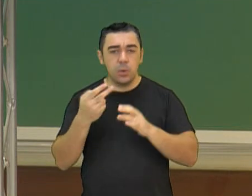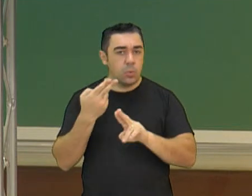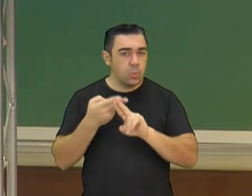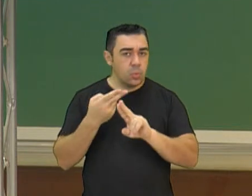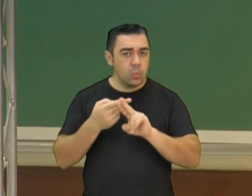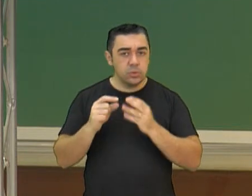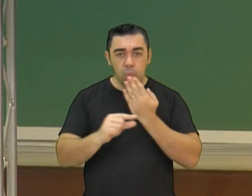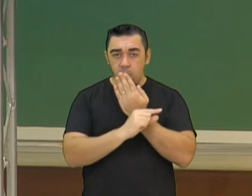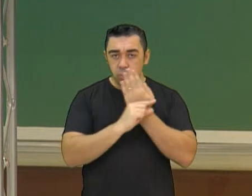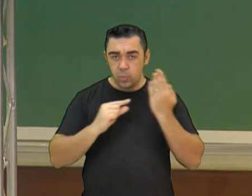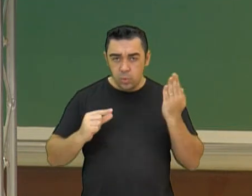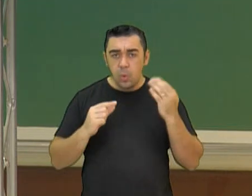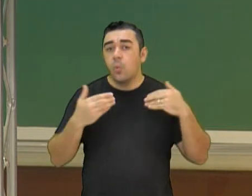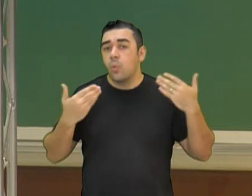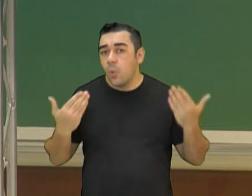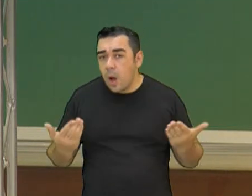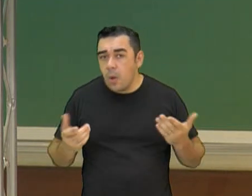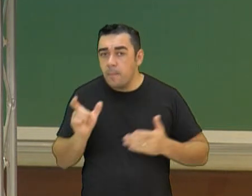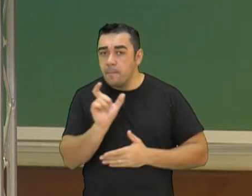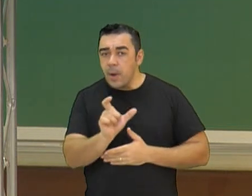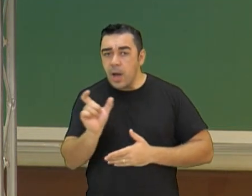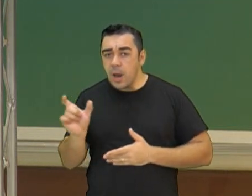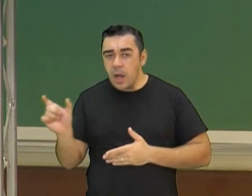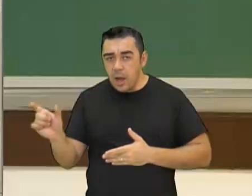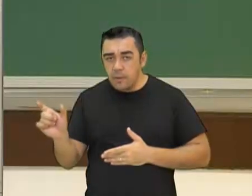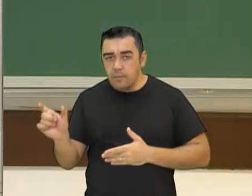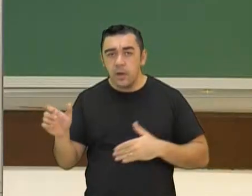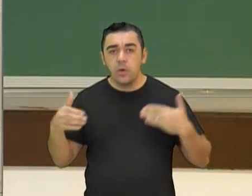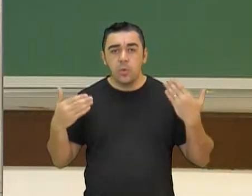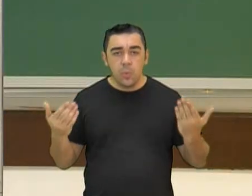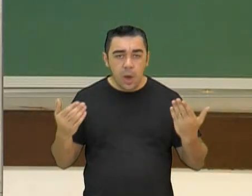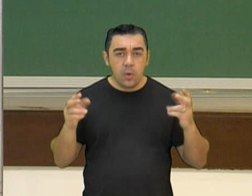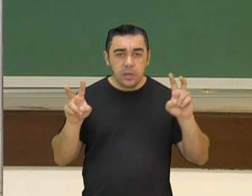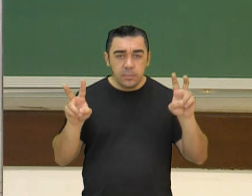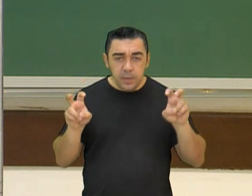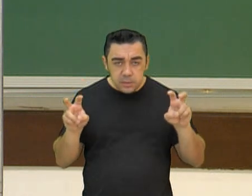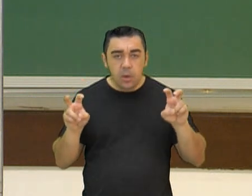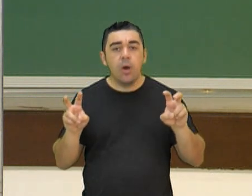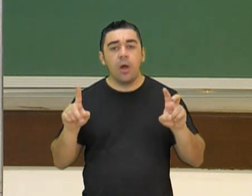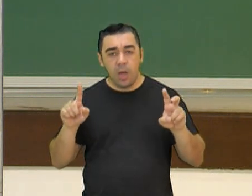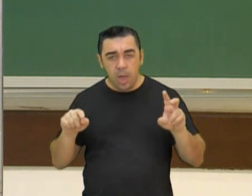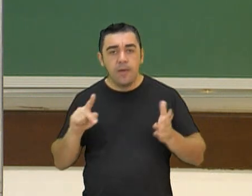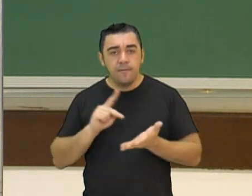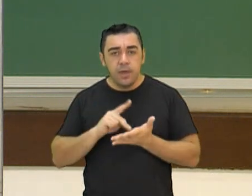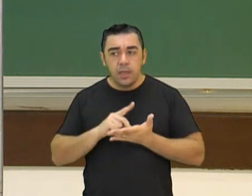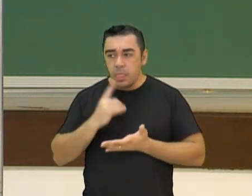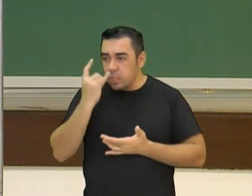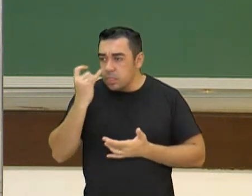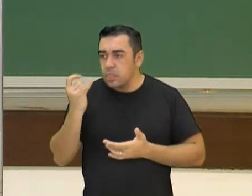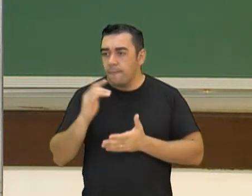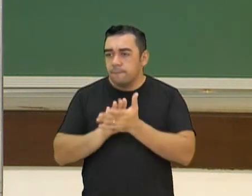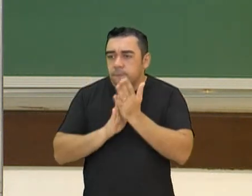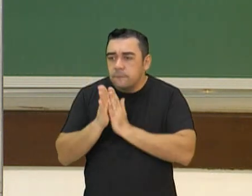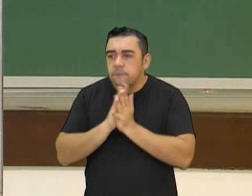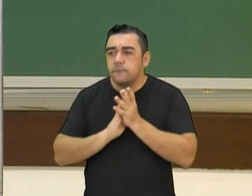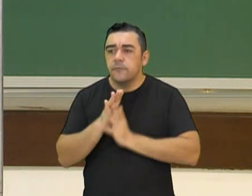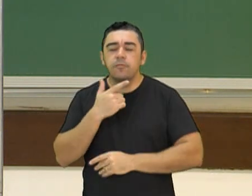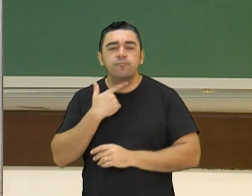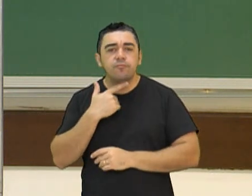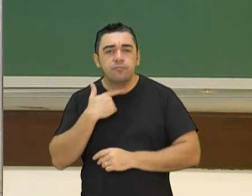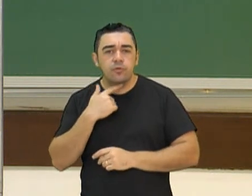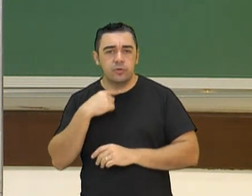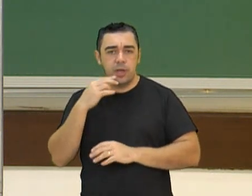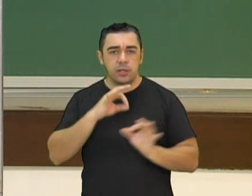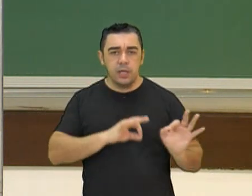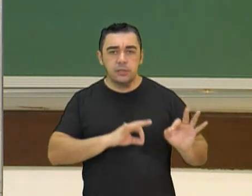pelo autor. Né? Quais dessas palavras, quais dessas expressões que realmente podem provocar esse efeito sinestésico no leitor?